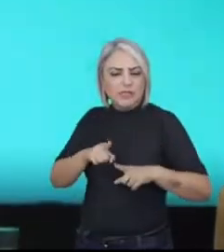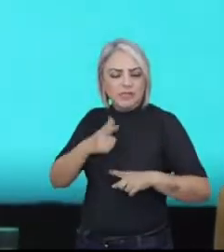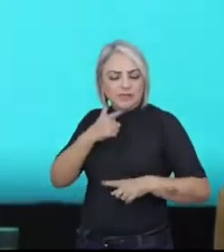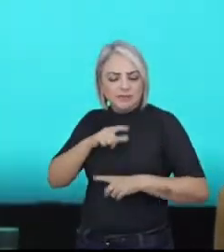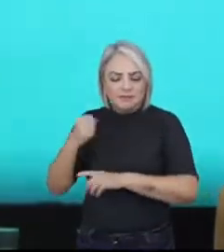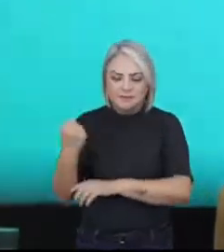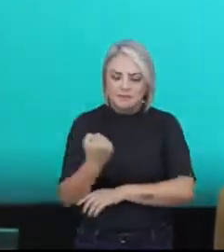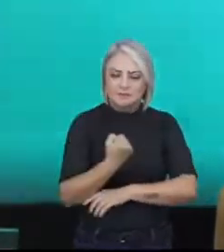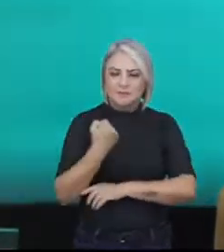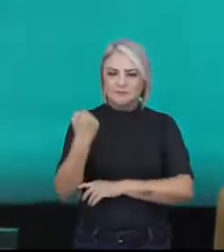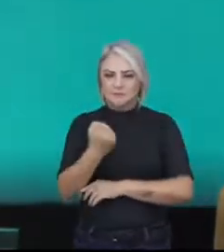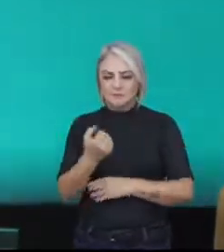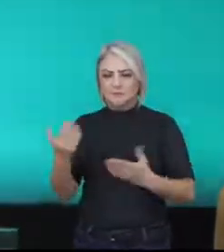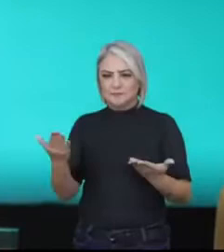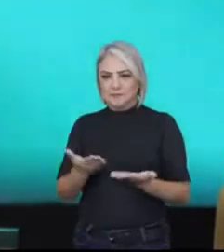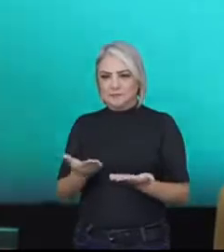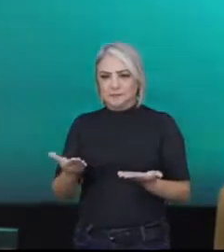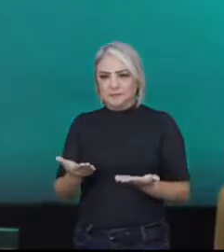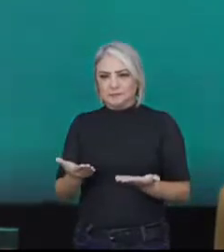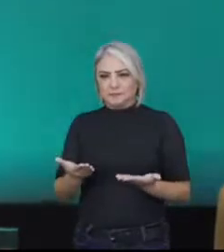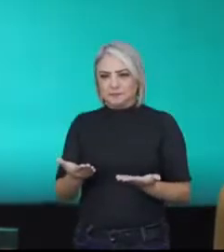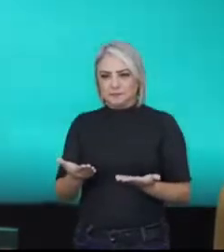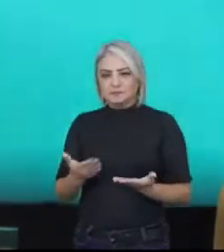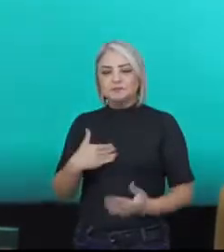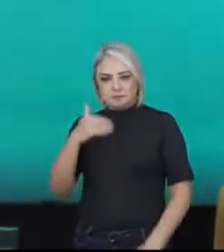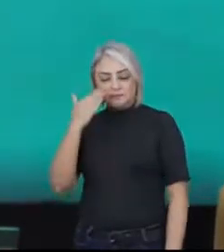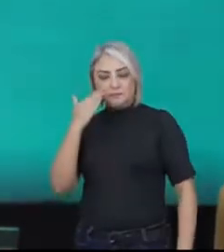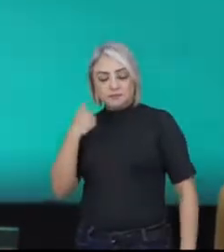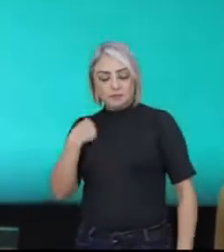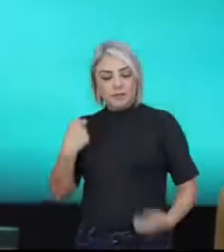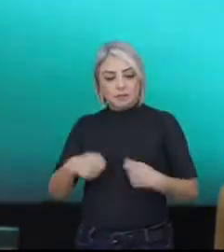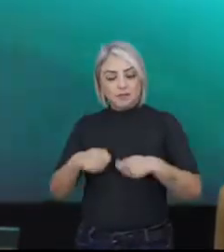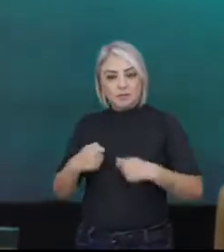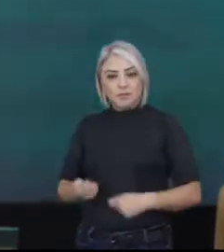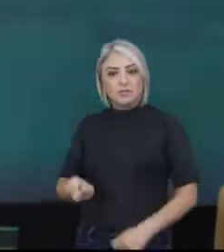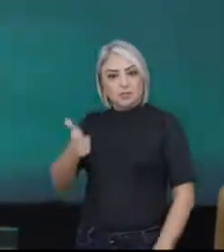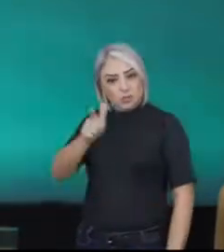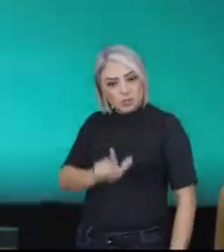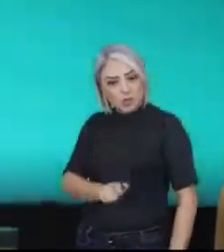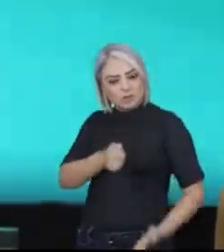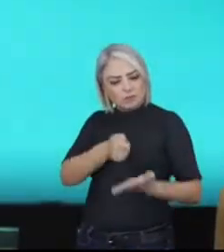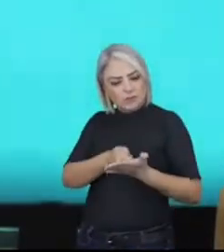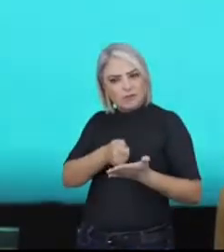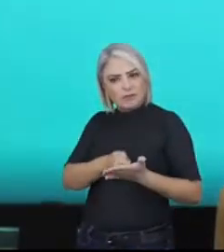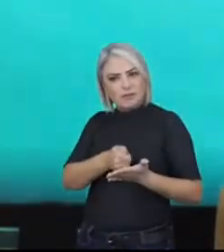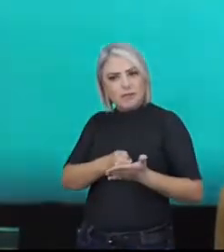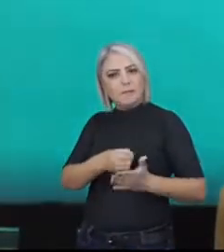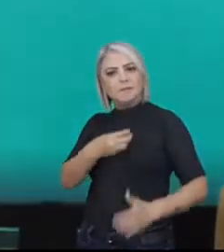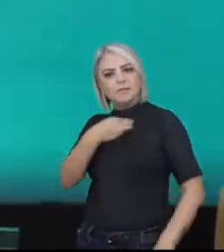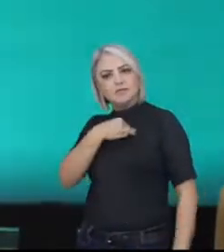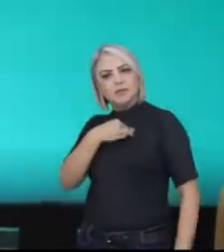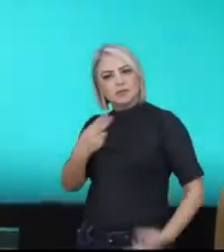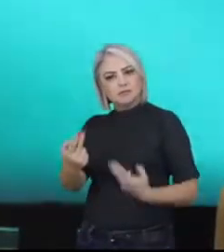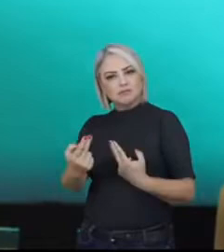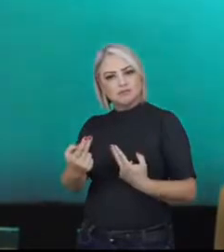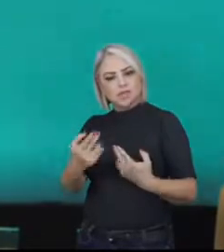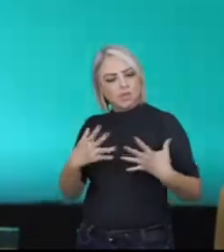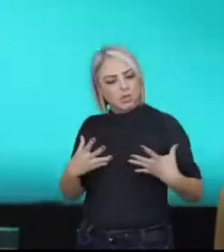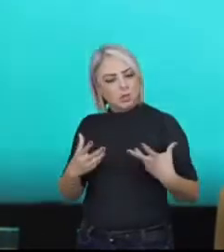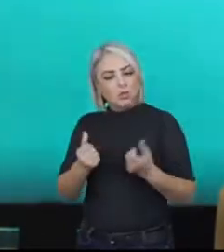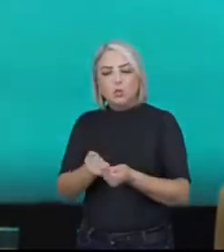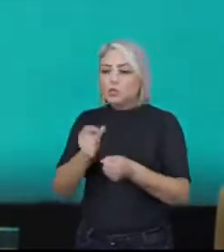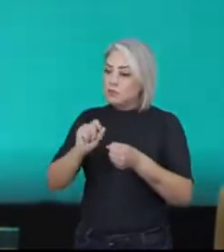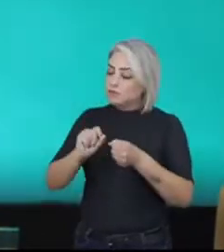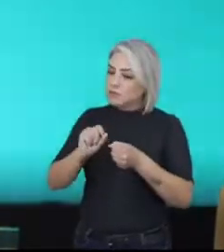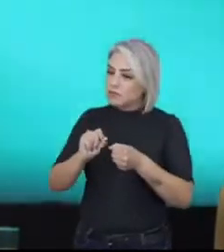Hoje, sei que é preciso cumprir novamente essa mesma missão. Tudo o que fizemos e o povo